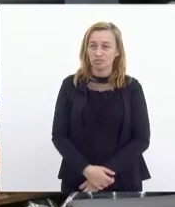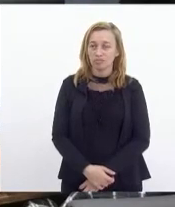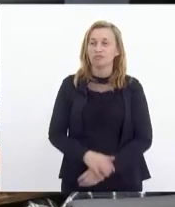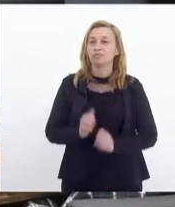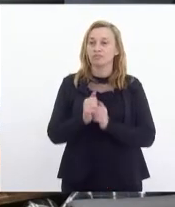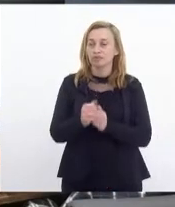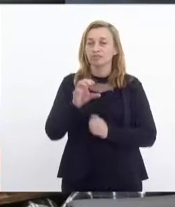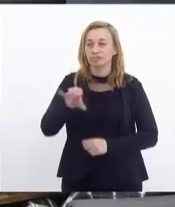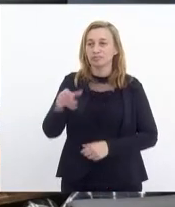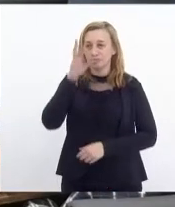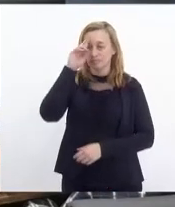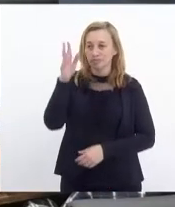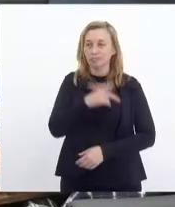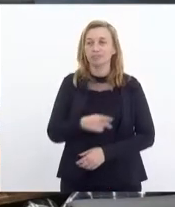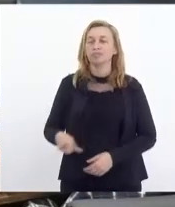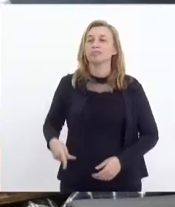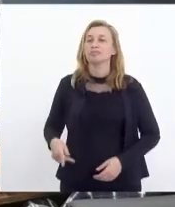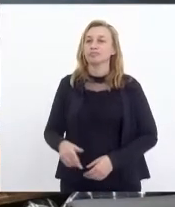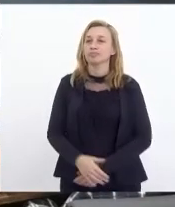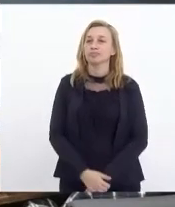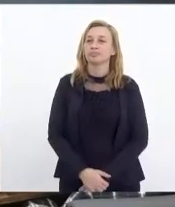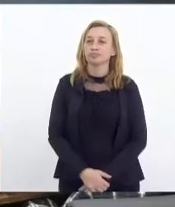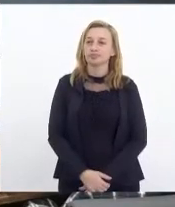Acompanha a CCJ, presidente.